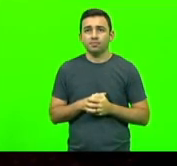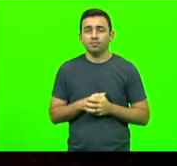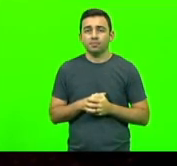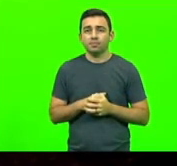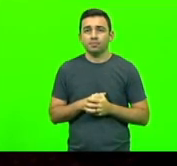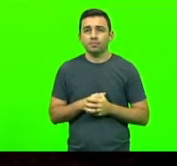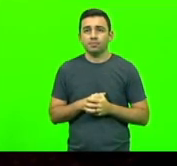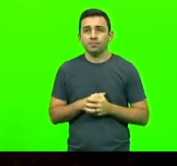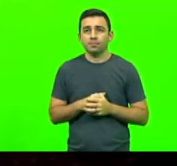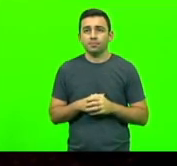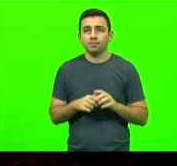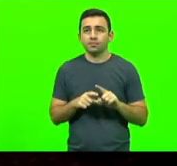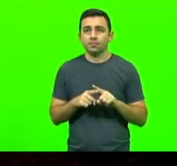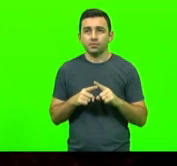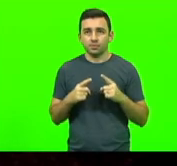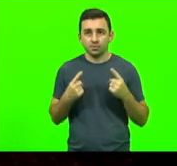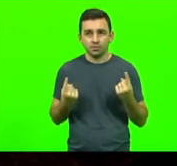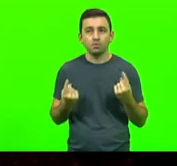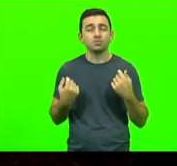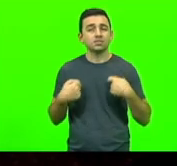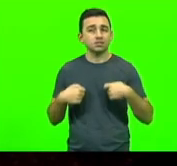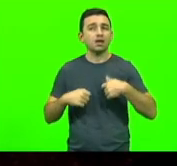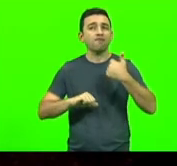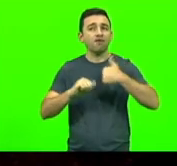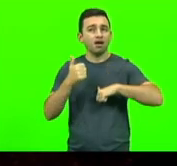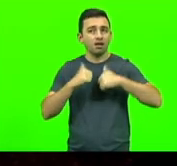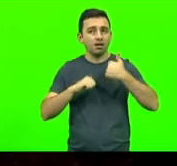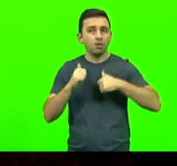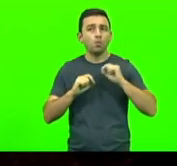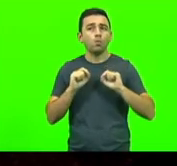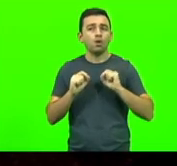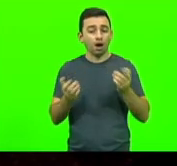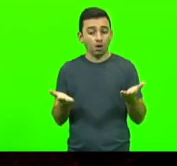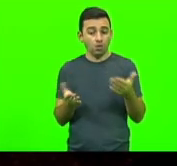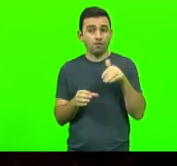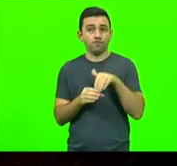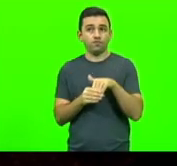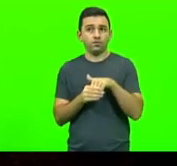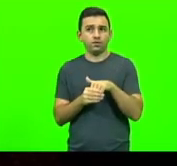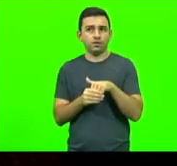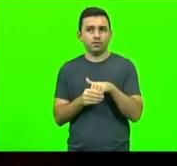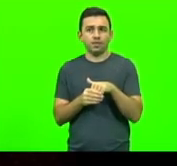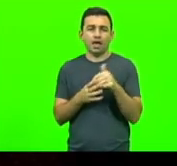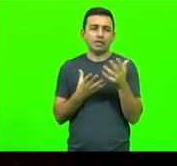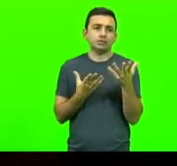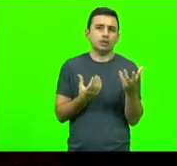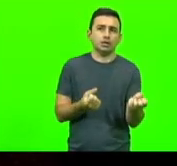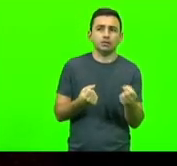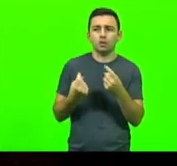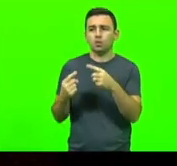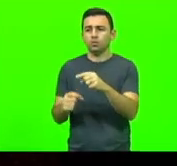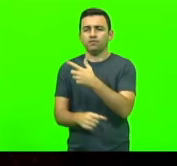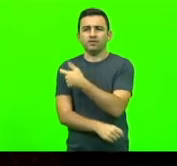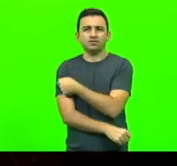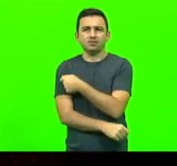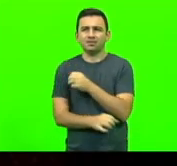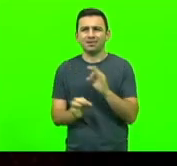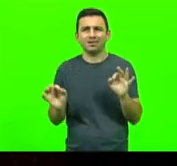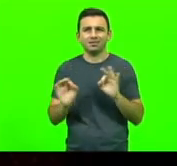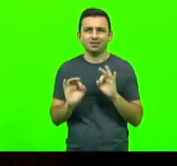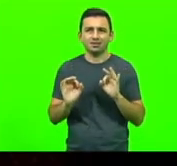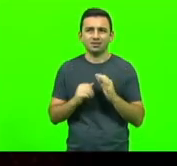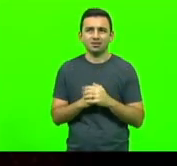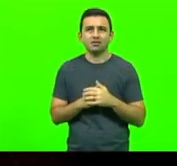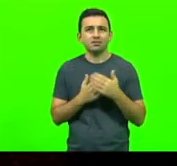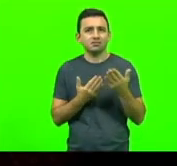Então, o que a gente tem que avaliar é isso, que nós vamos votar aqui, não é a favor ou contra a vacinação. Aliás, deputado